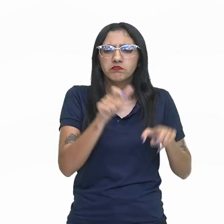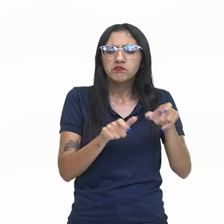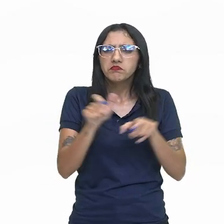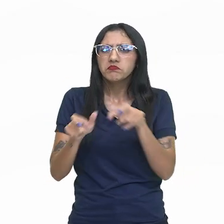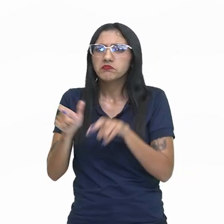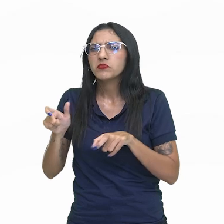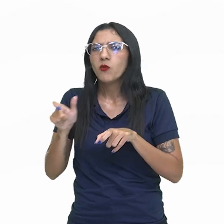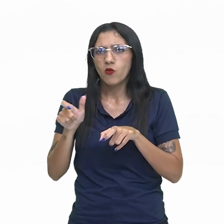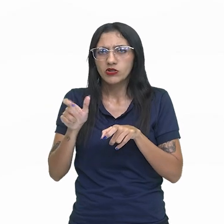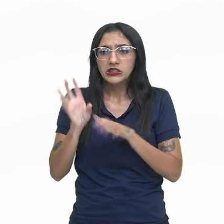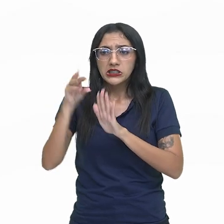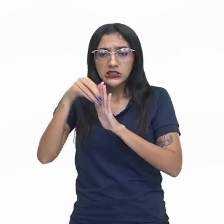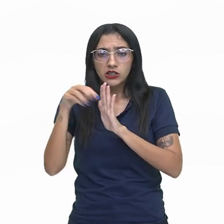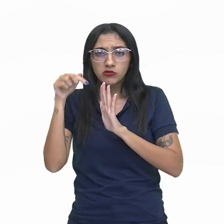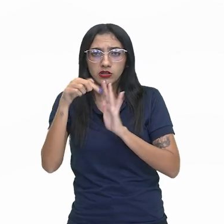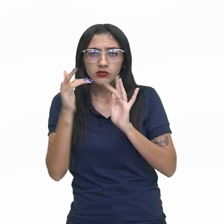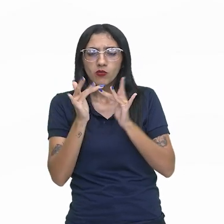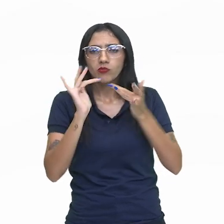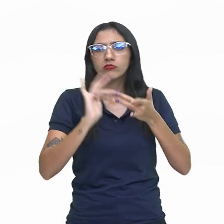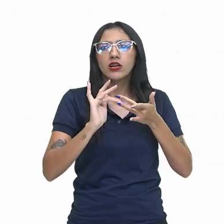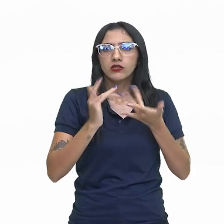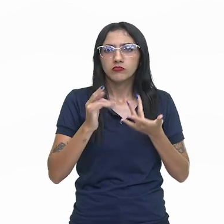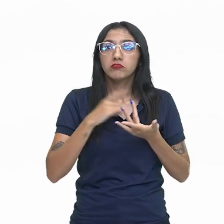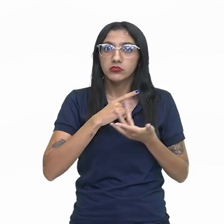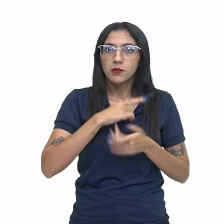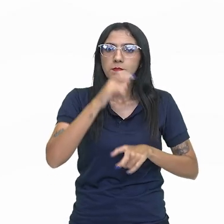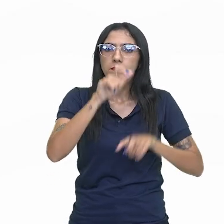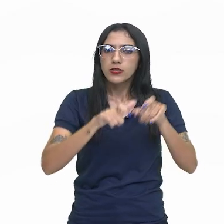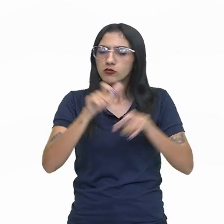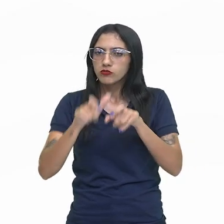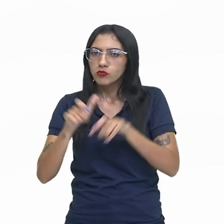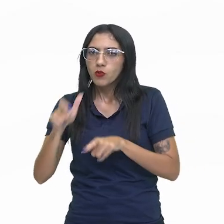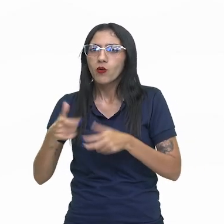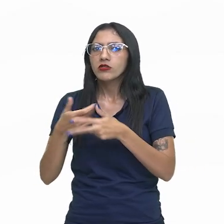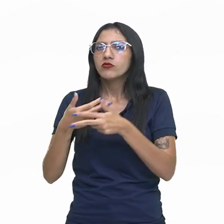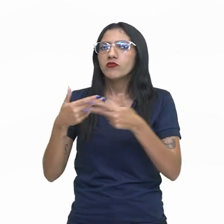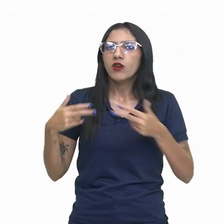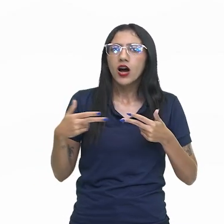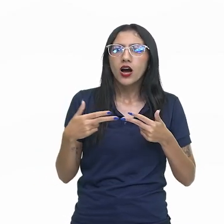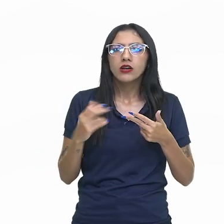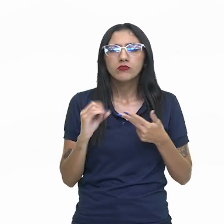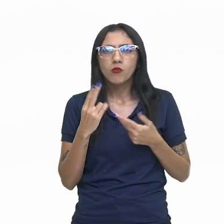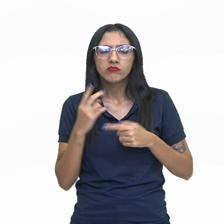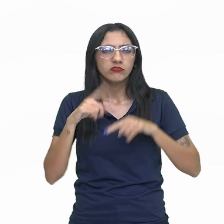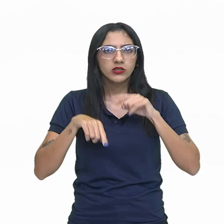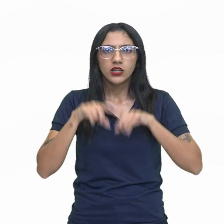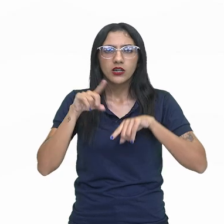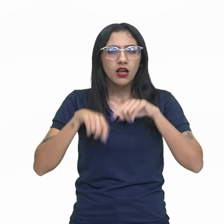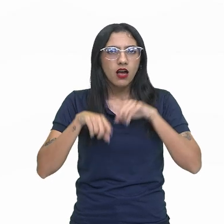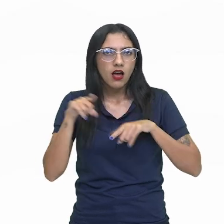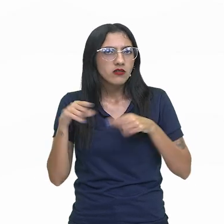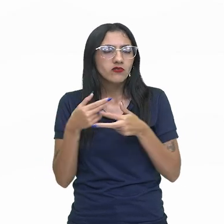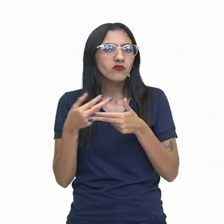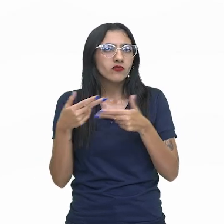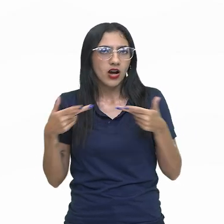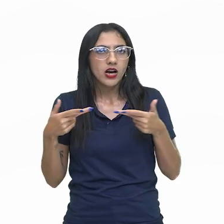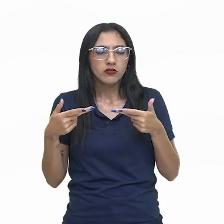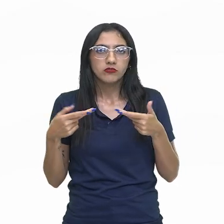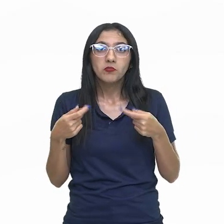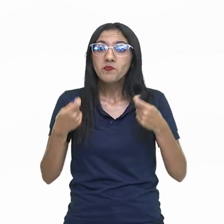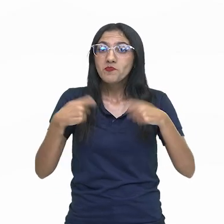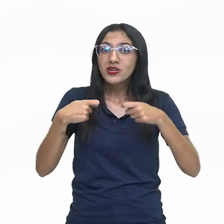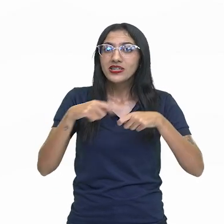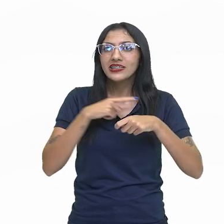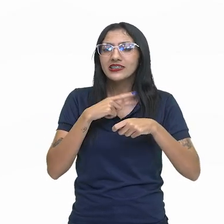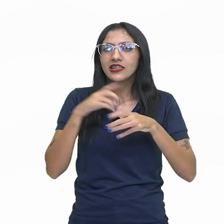dentro desta notícia. Eu vou ter pessoas, né, vou ter objetos envolvidos, tem que